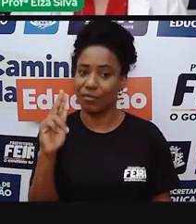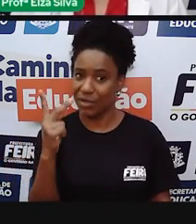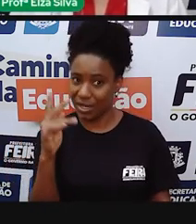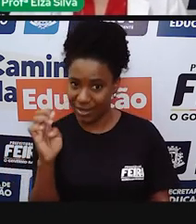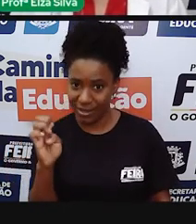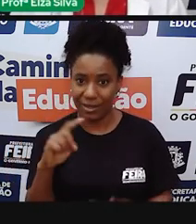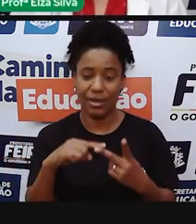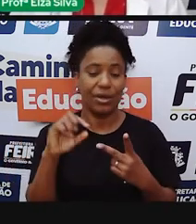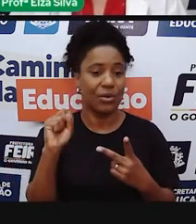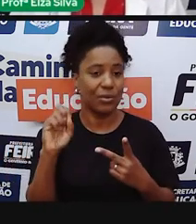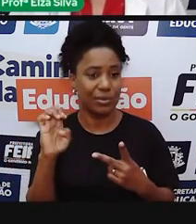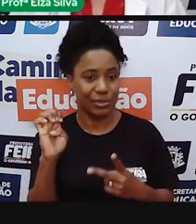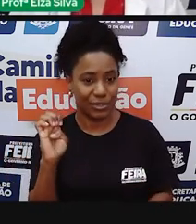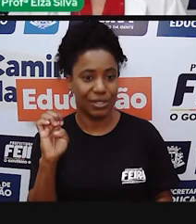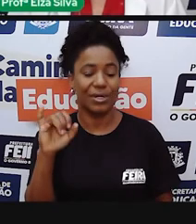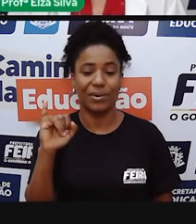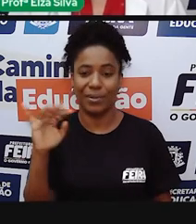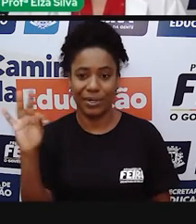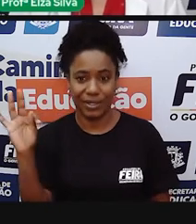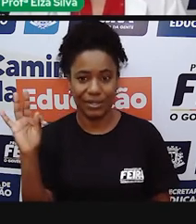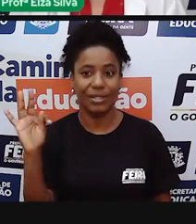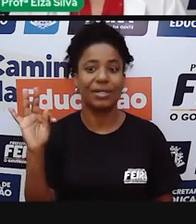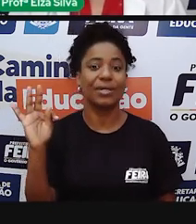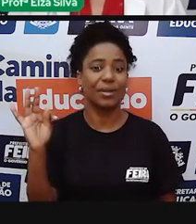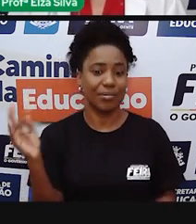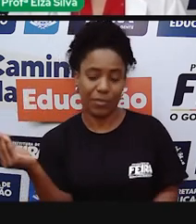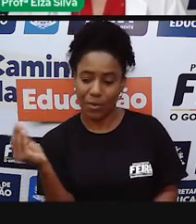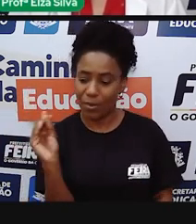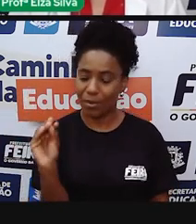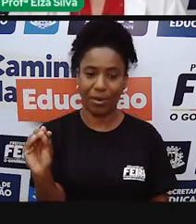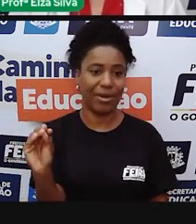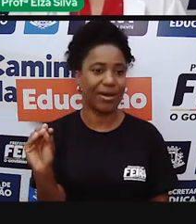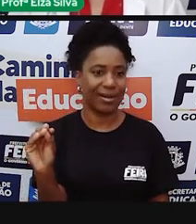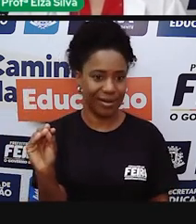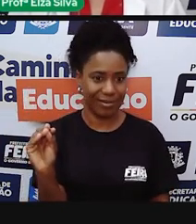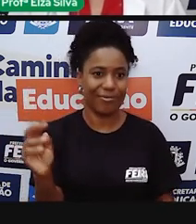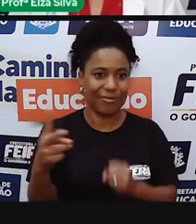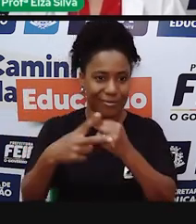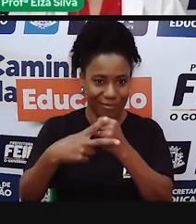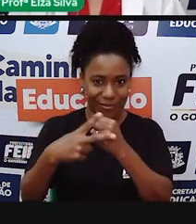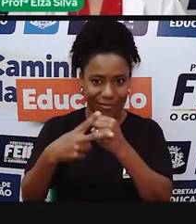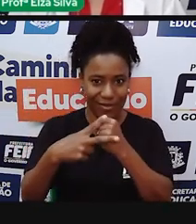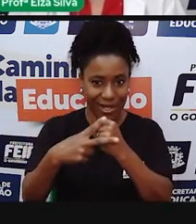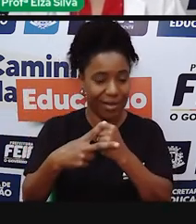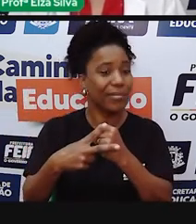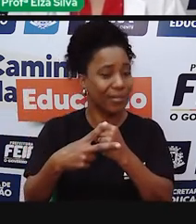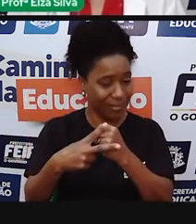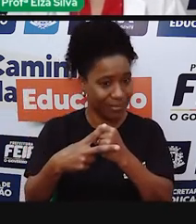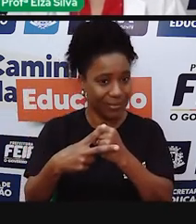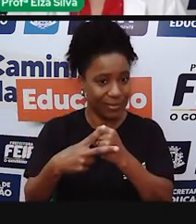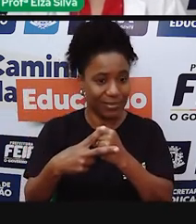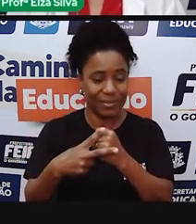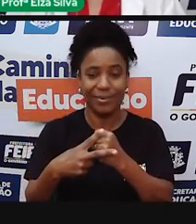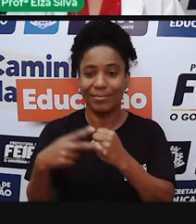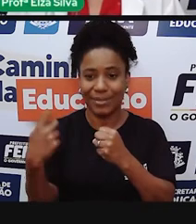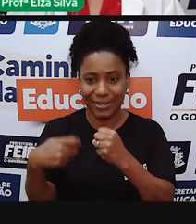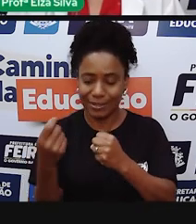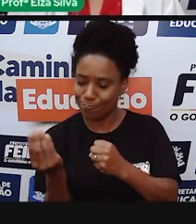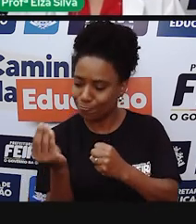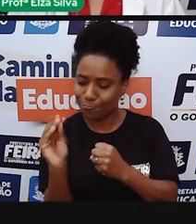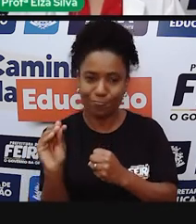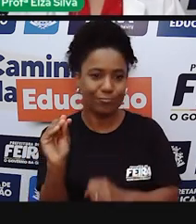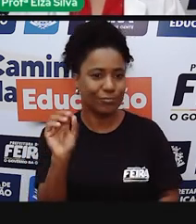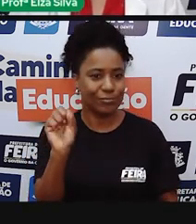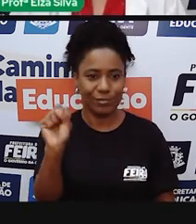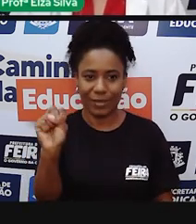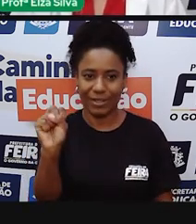he, she, it, he, ele, she, ela, it, ele ou ela, nós acrescentamos